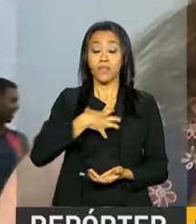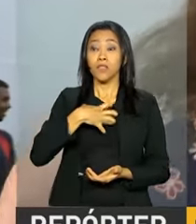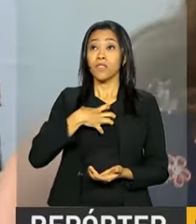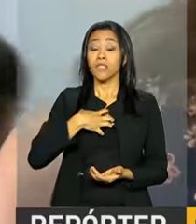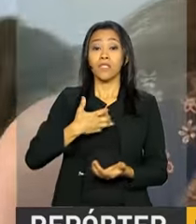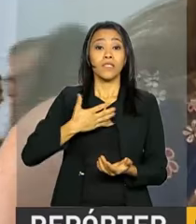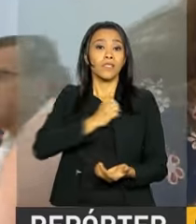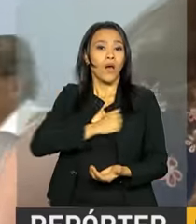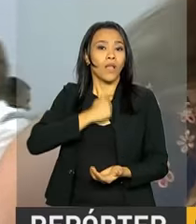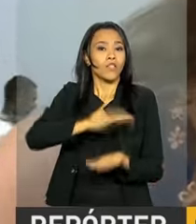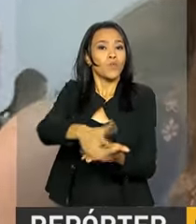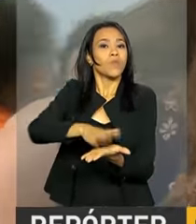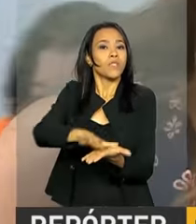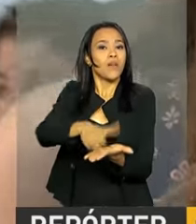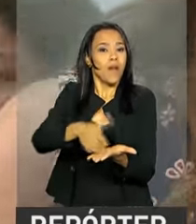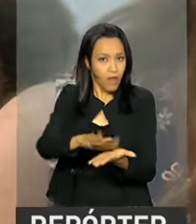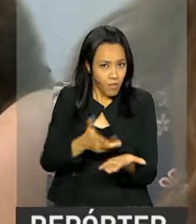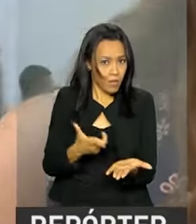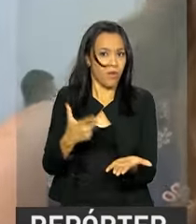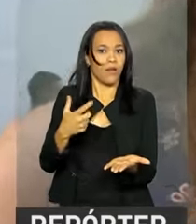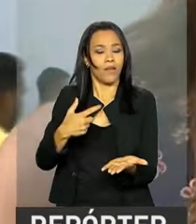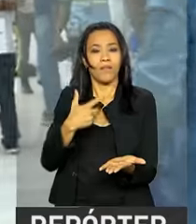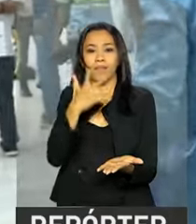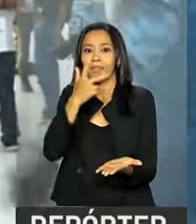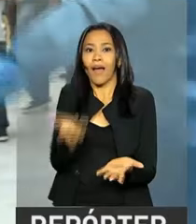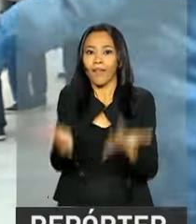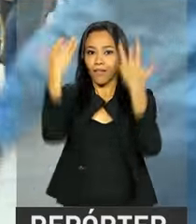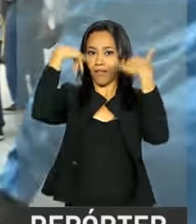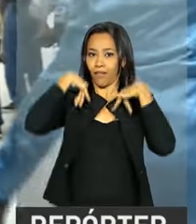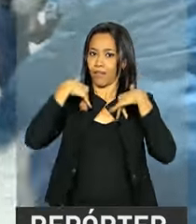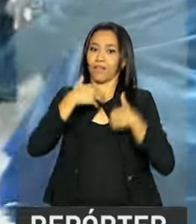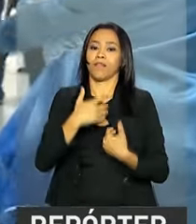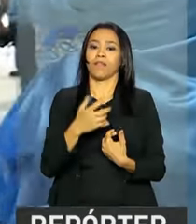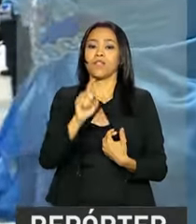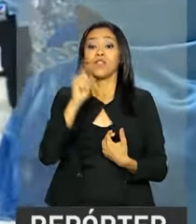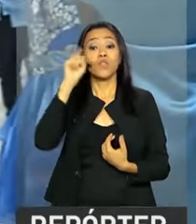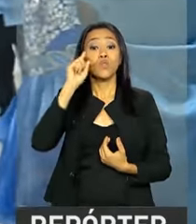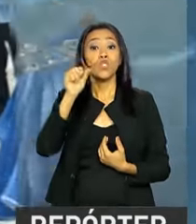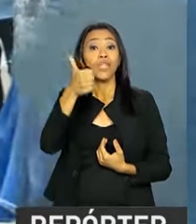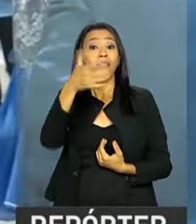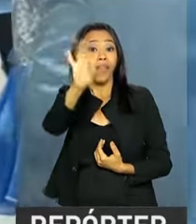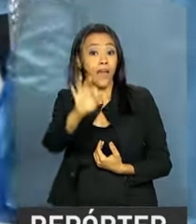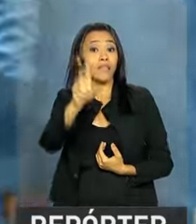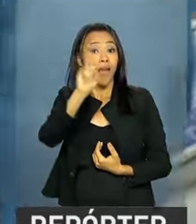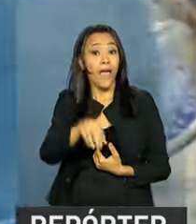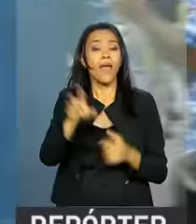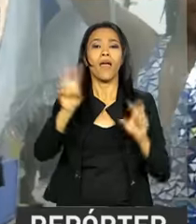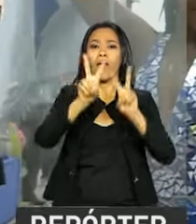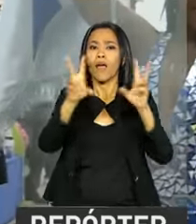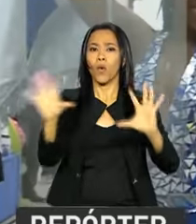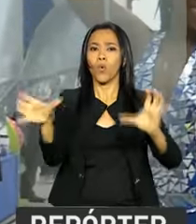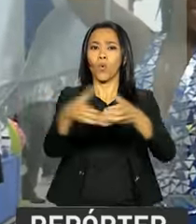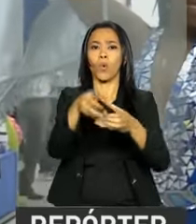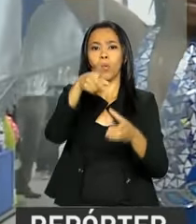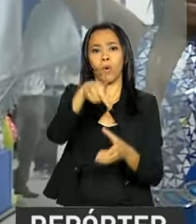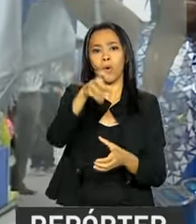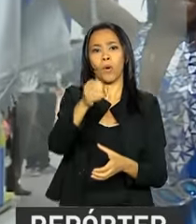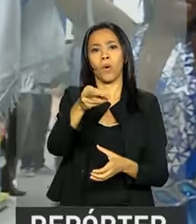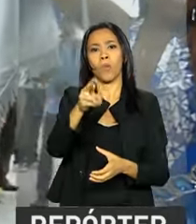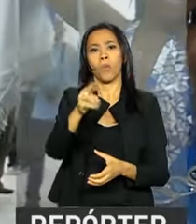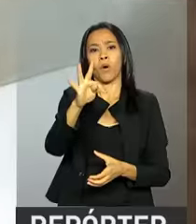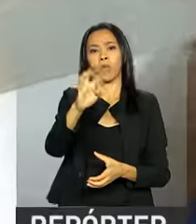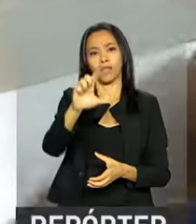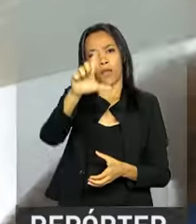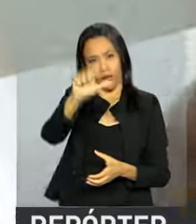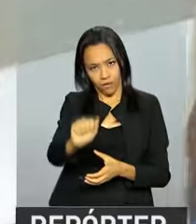samba. Eu carrego com o samba dentro de mim. No dia 10 é a vez da Portela animar os passageiros que vão passar pelo Santos